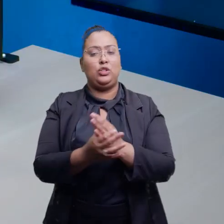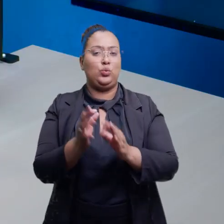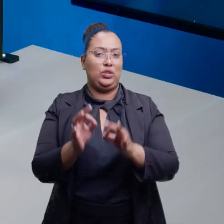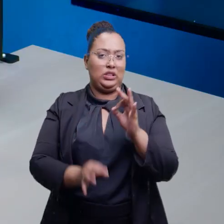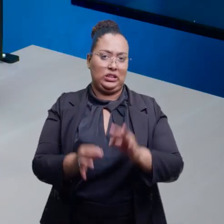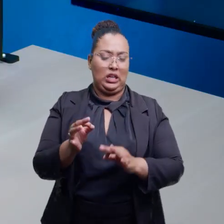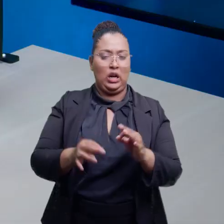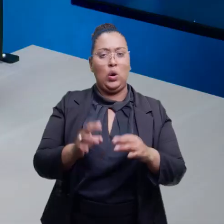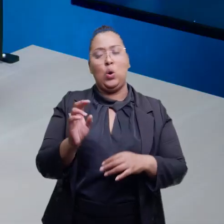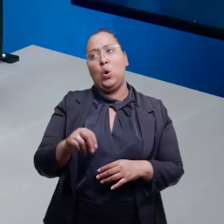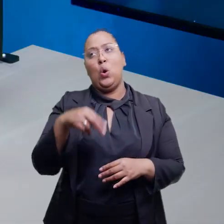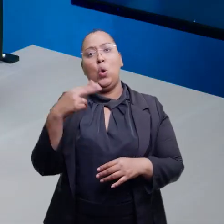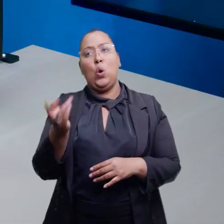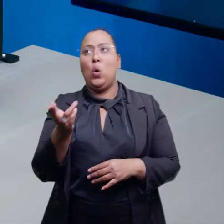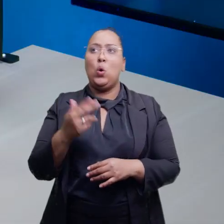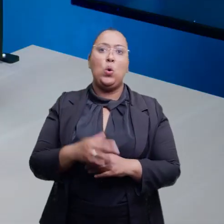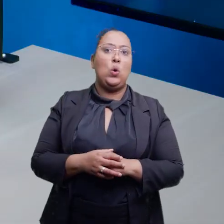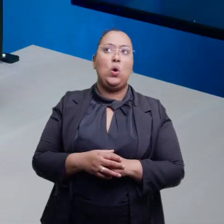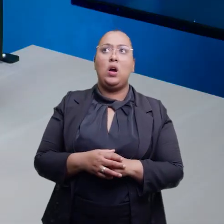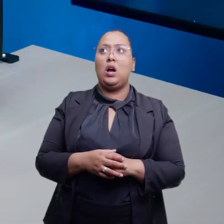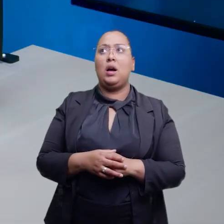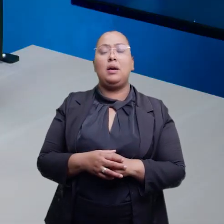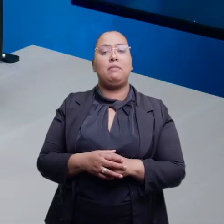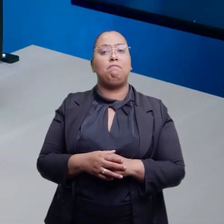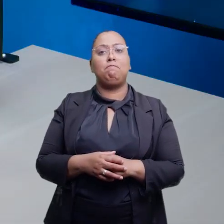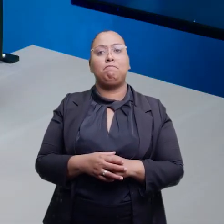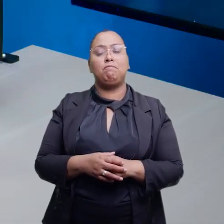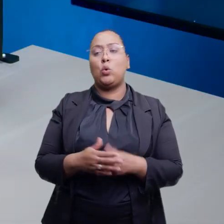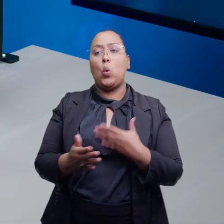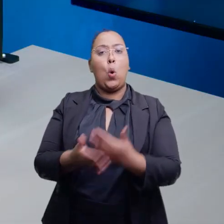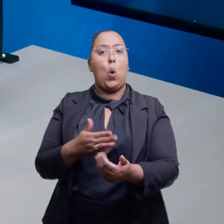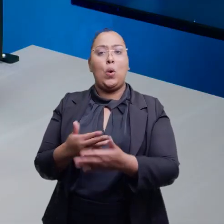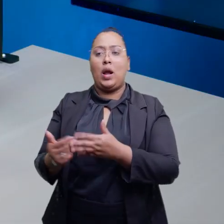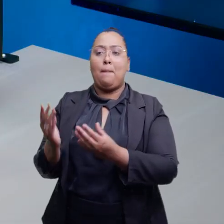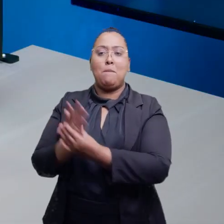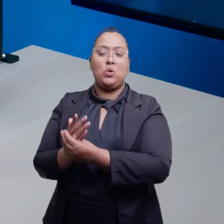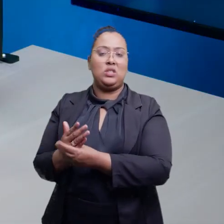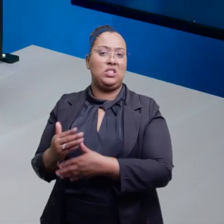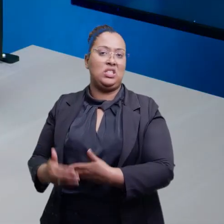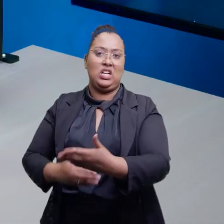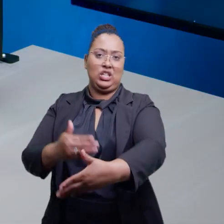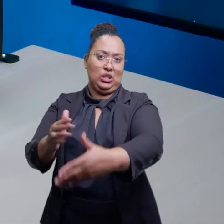ou não, né, dentro de qualquer procedimento,